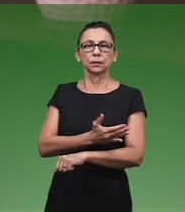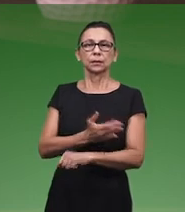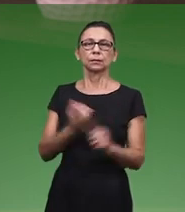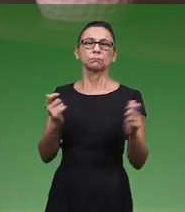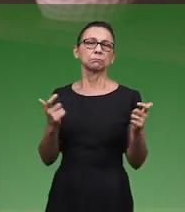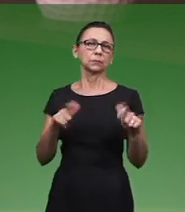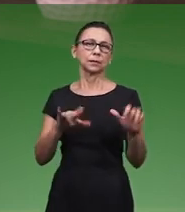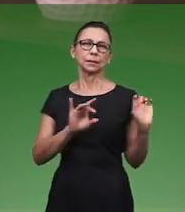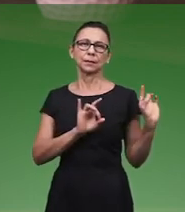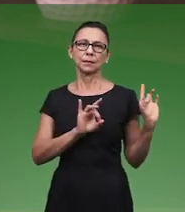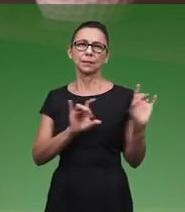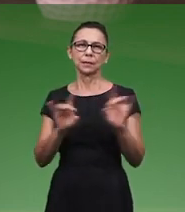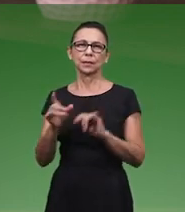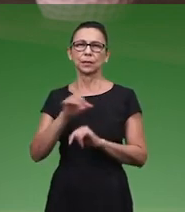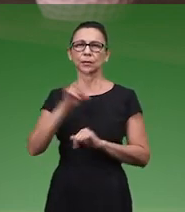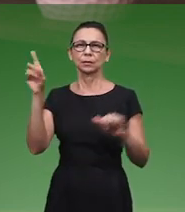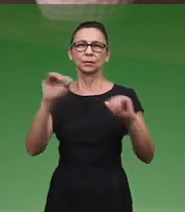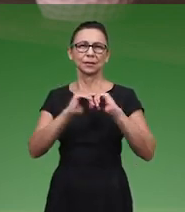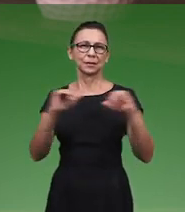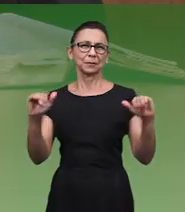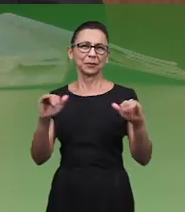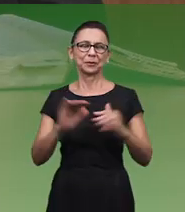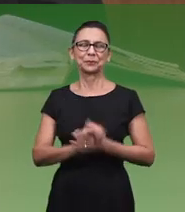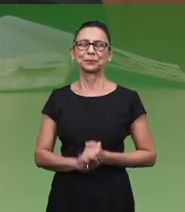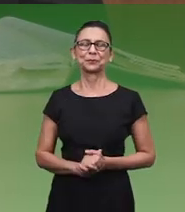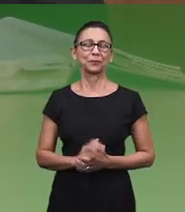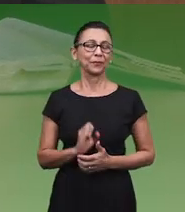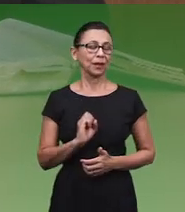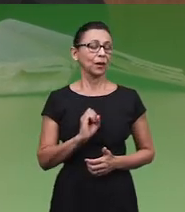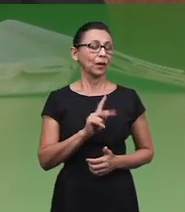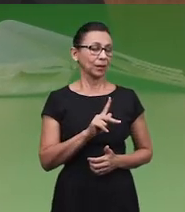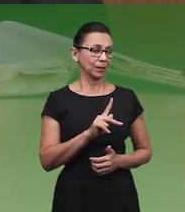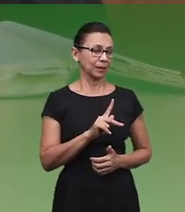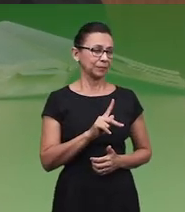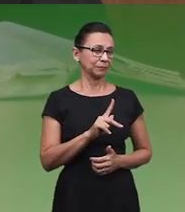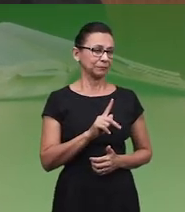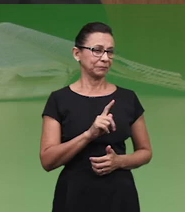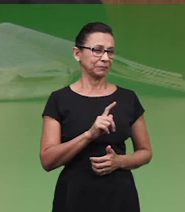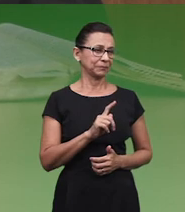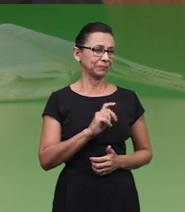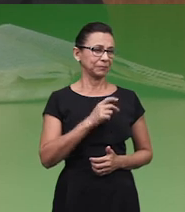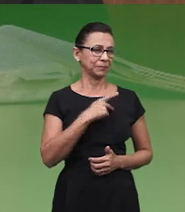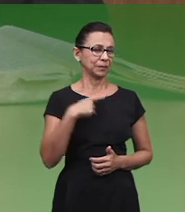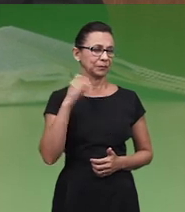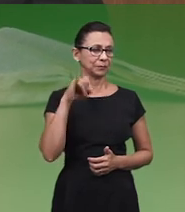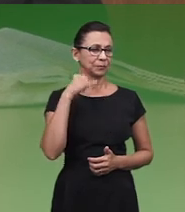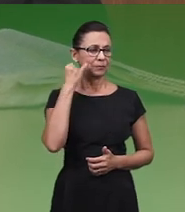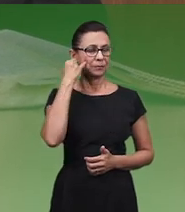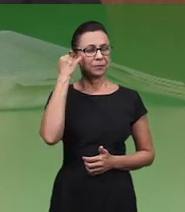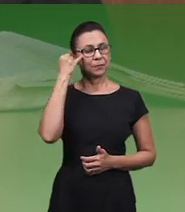este lugar especial reservado por Deus? Perfeitamente, pastor Josias.